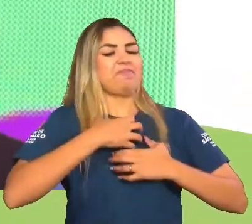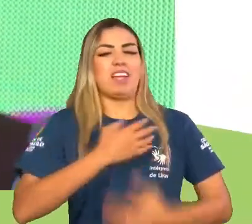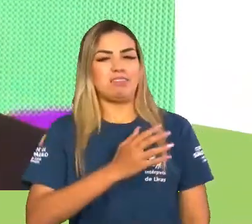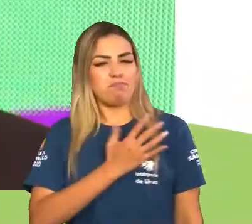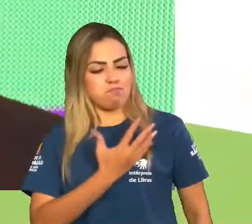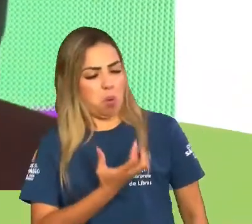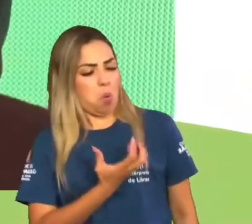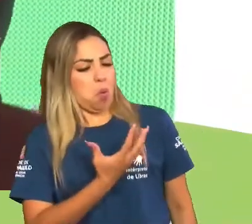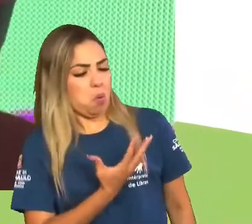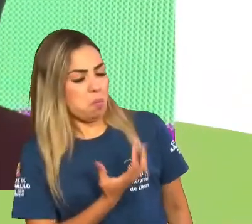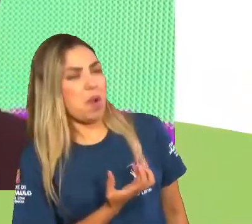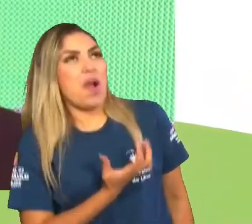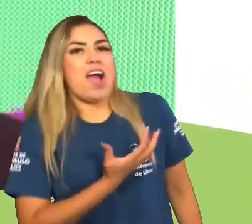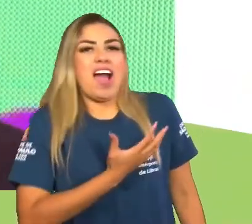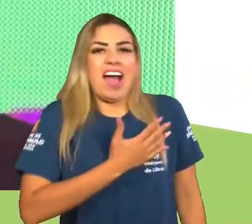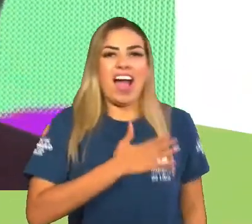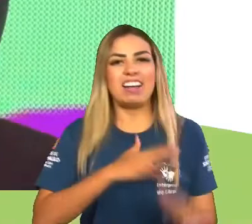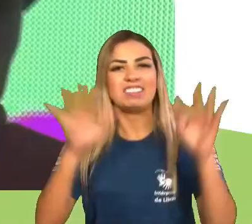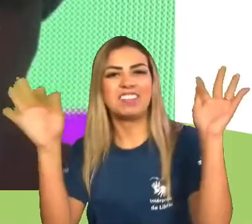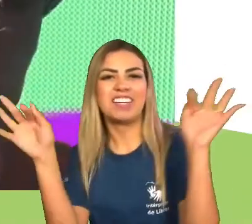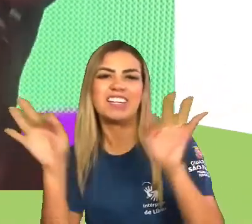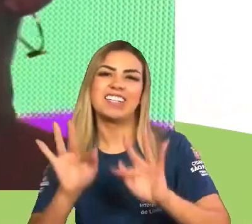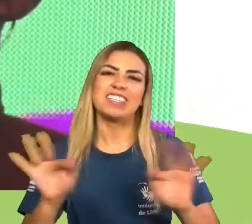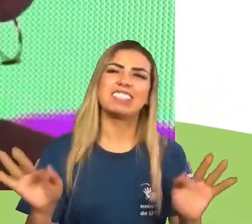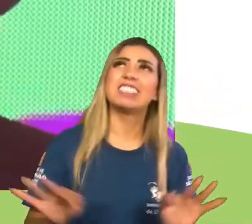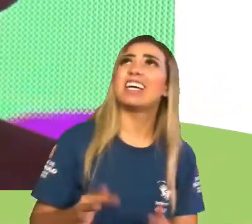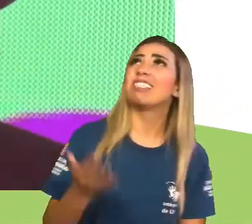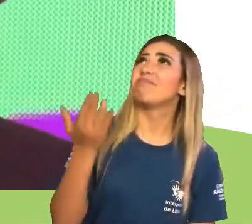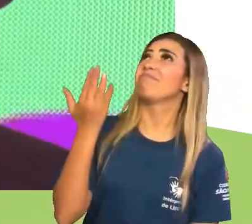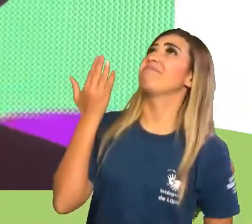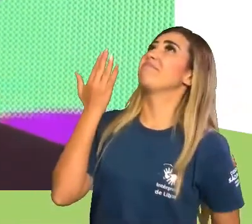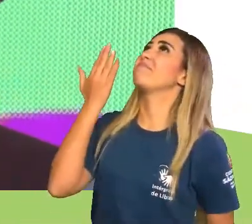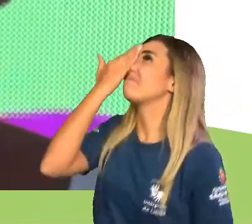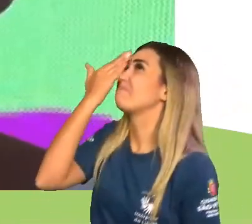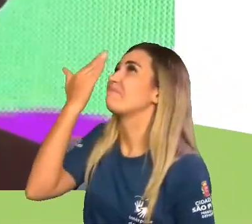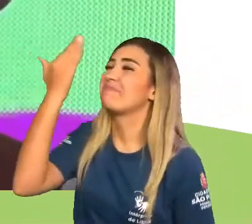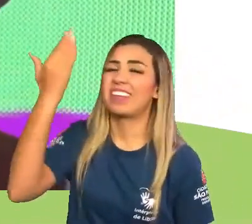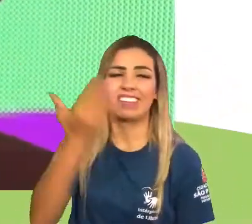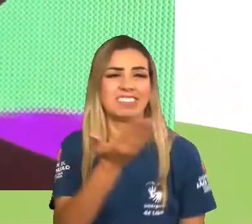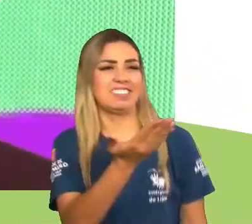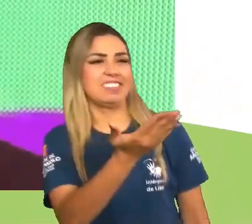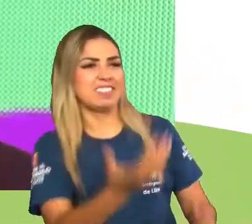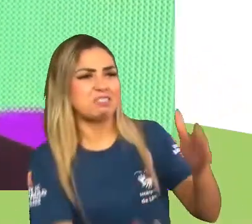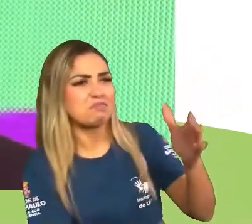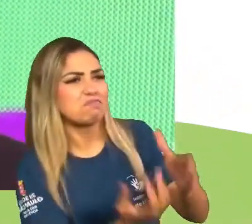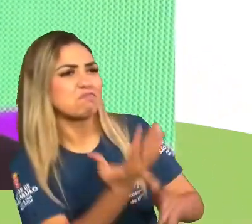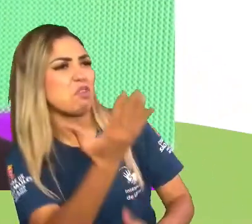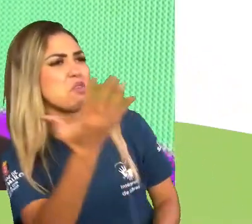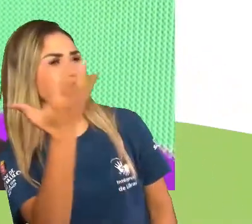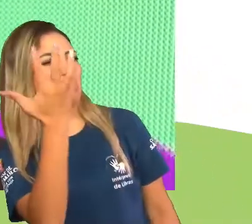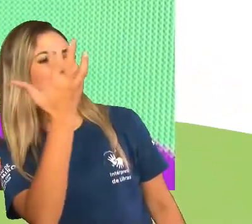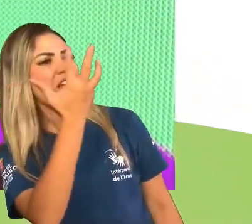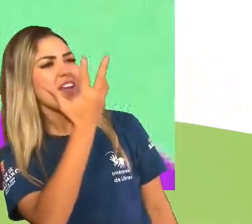coração. Agora que subi ladeira, sossego, que a poesia em minha horta choveu.